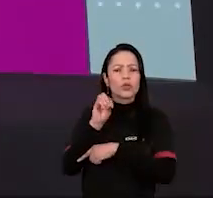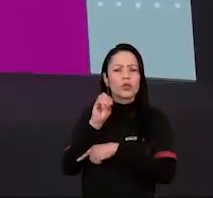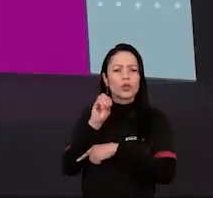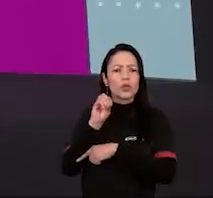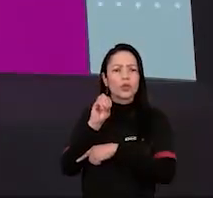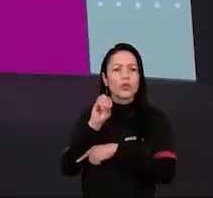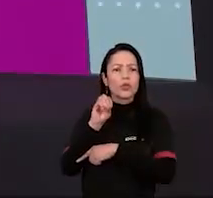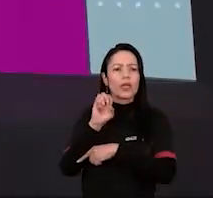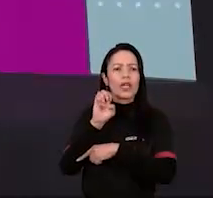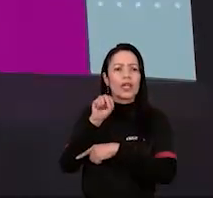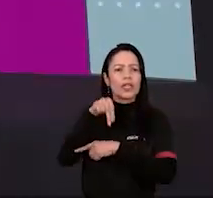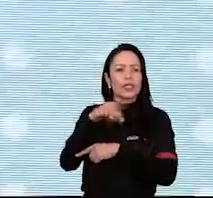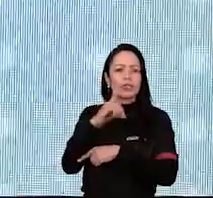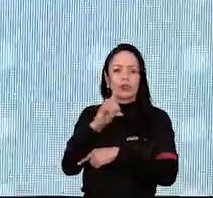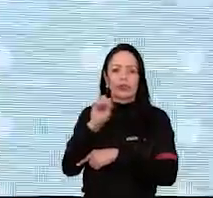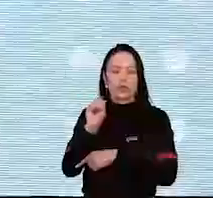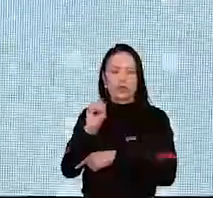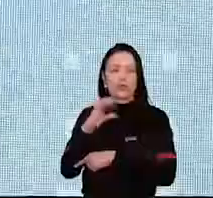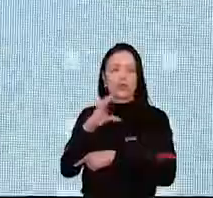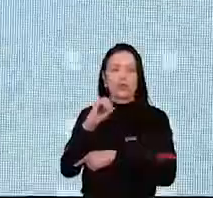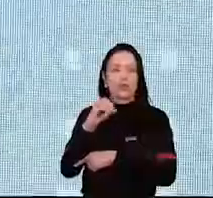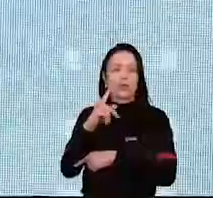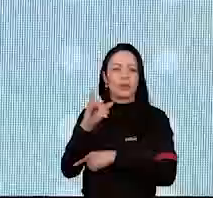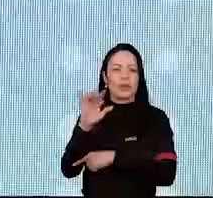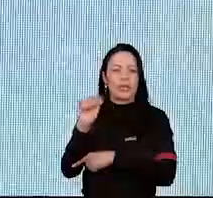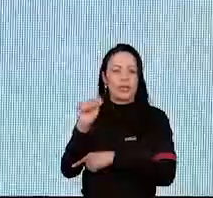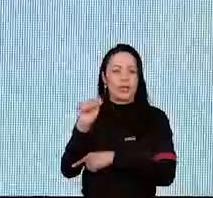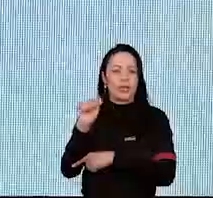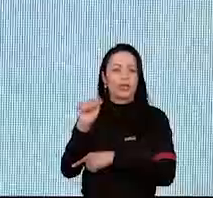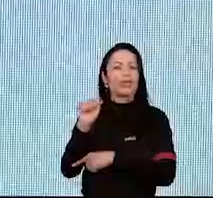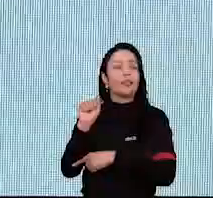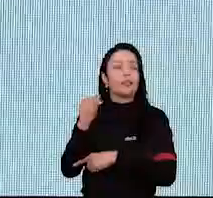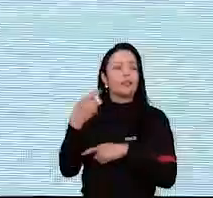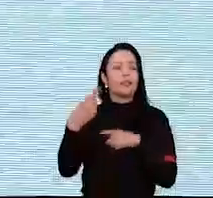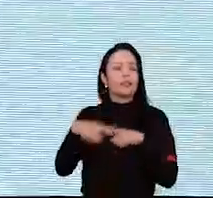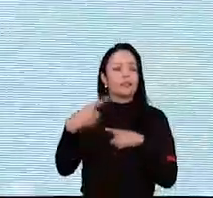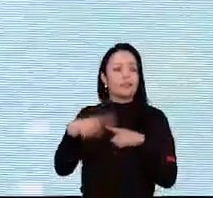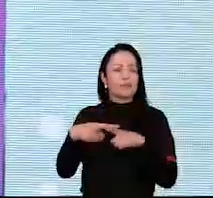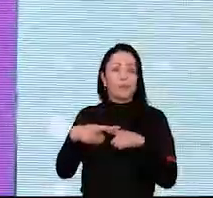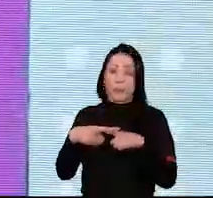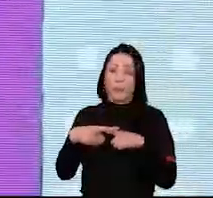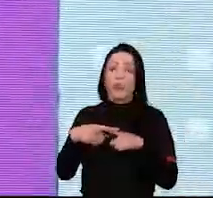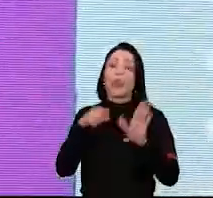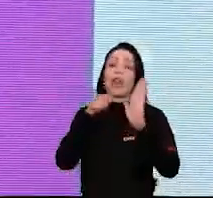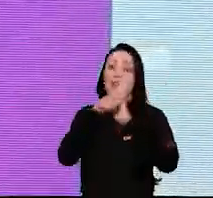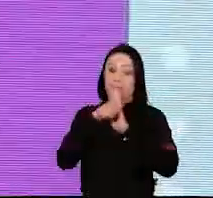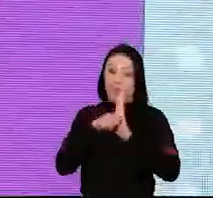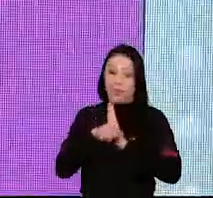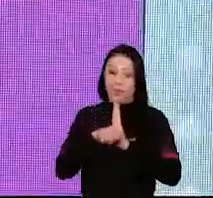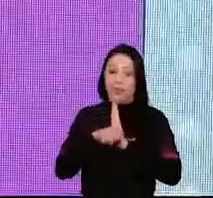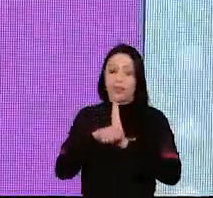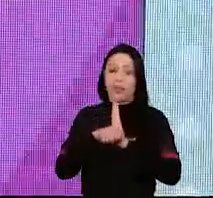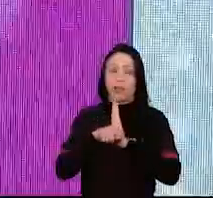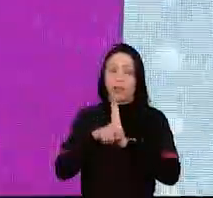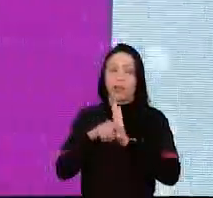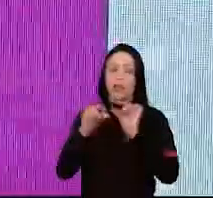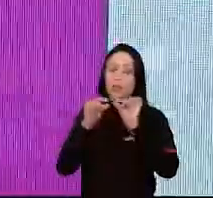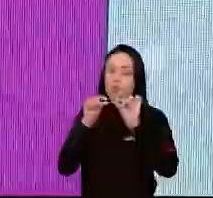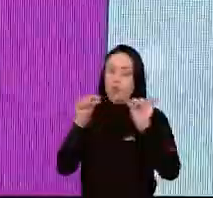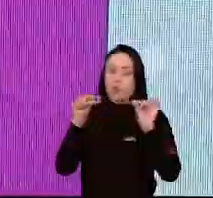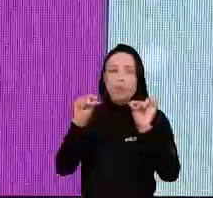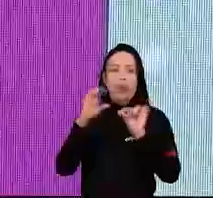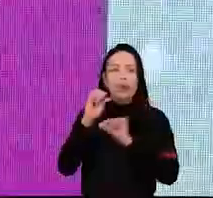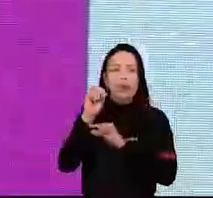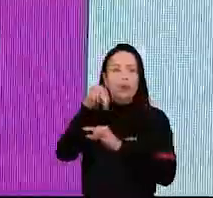Então, ainda, né, batendo na tecla que a gente precisa avaliar esse conduto como um todo. É